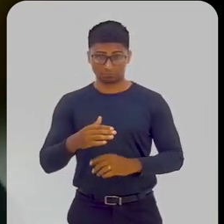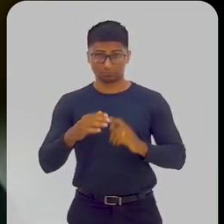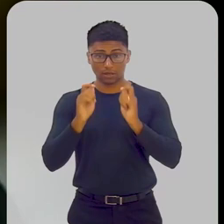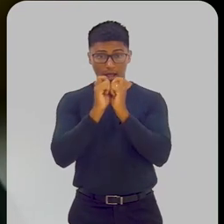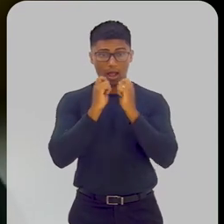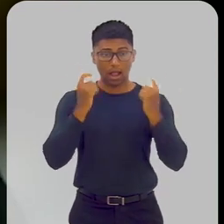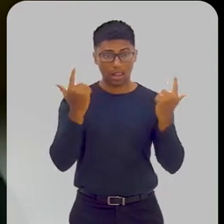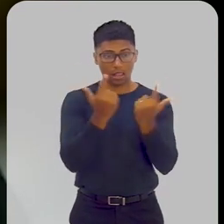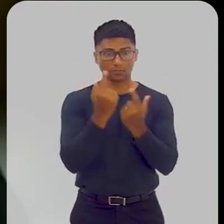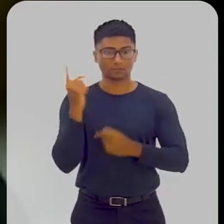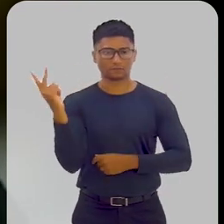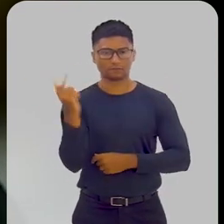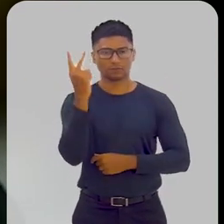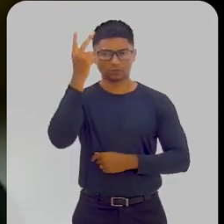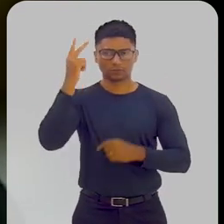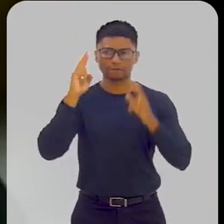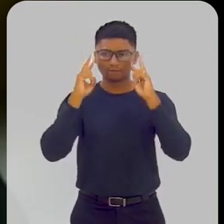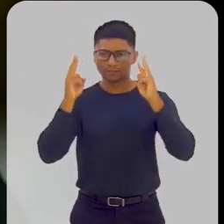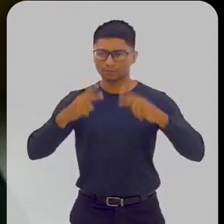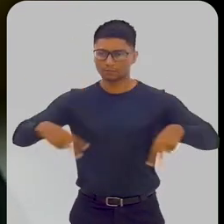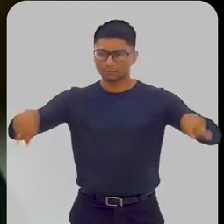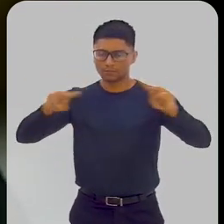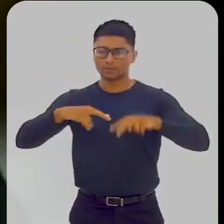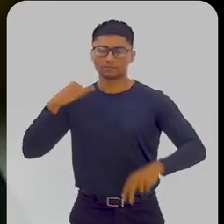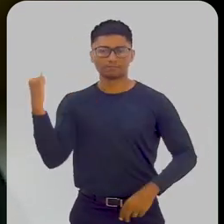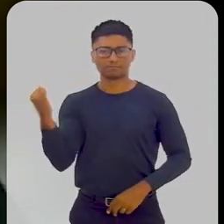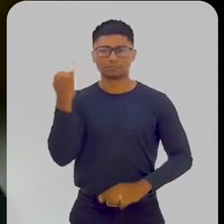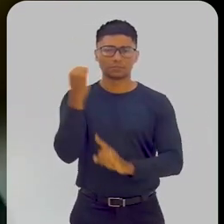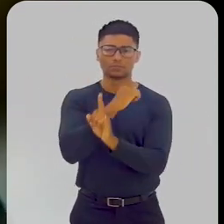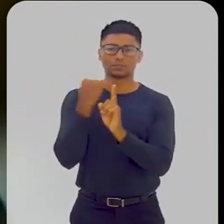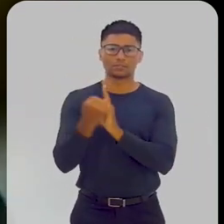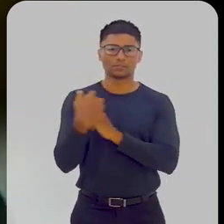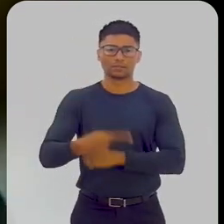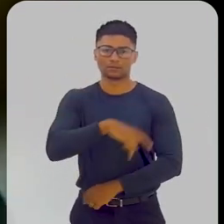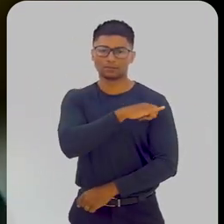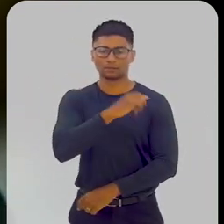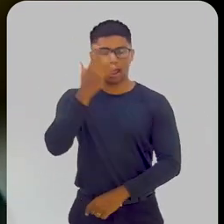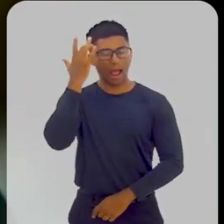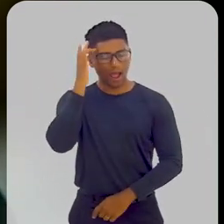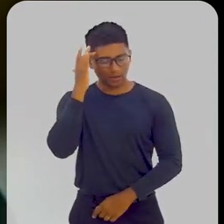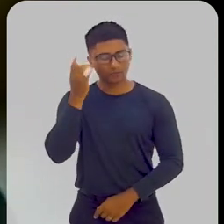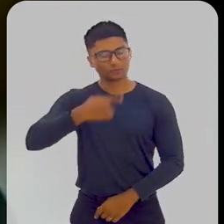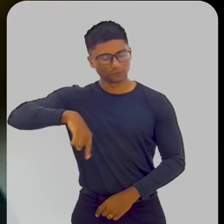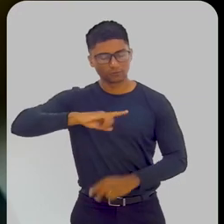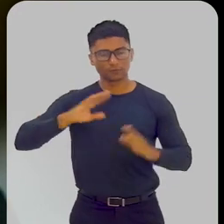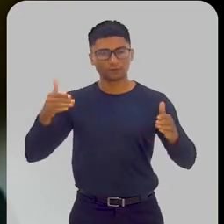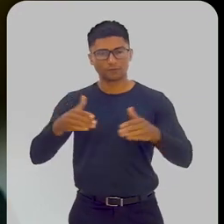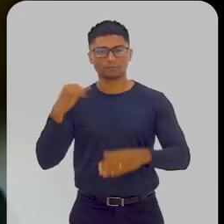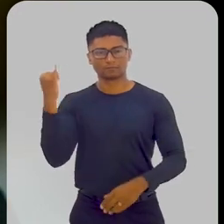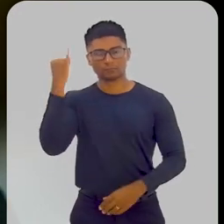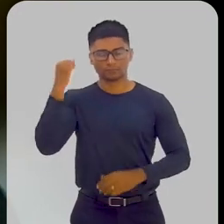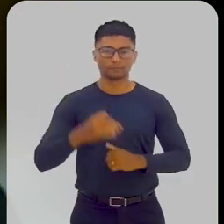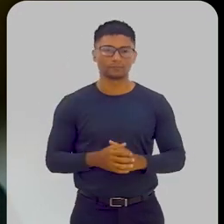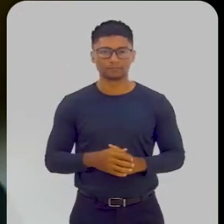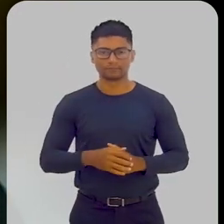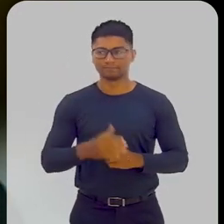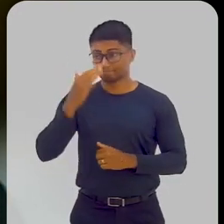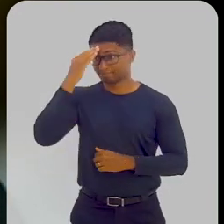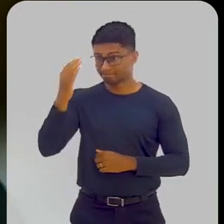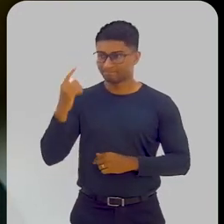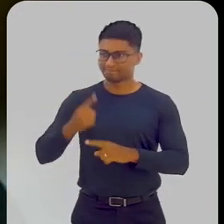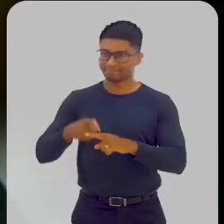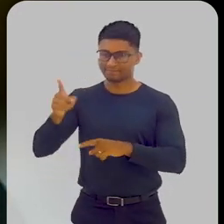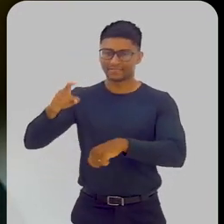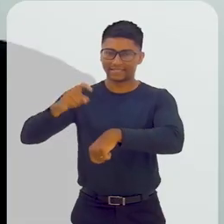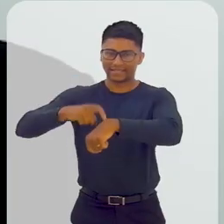LERJ e a visibilidade da sua imagem como ator relevante para a sociedade fluminense. Esse, eu acho, que é o papel do nosso fórum. Obrigada,